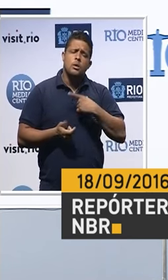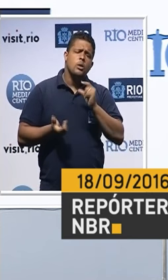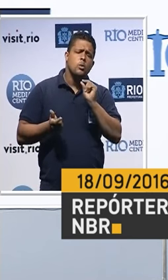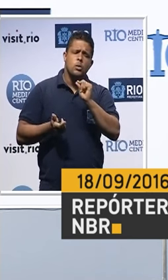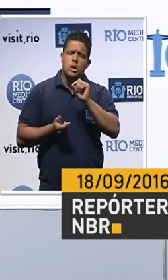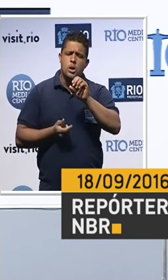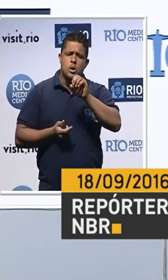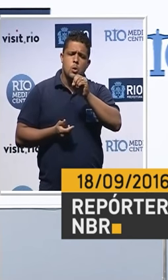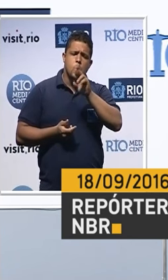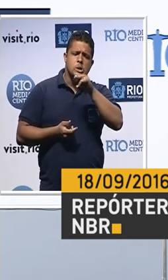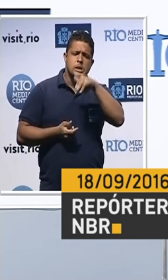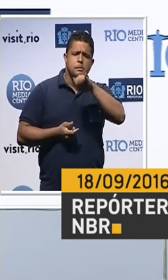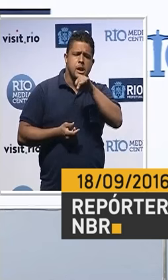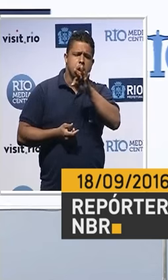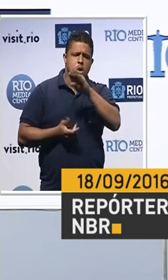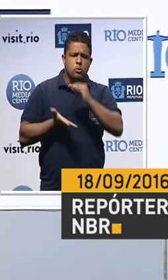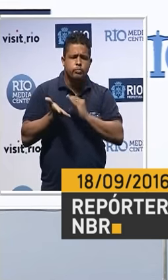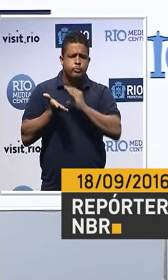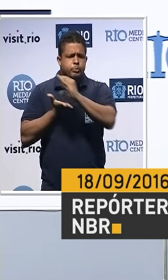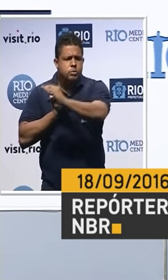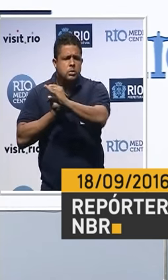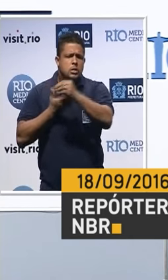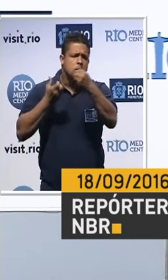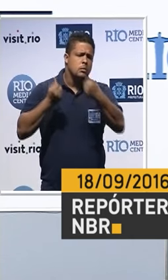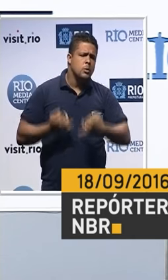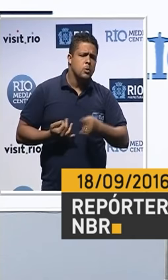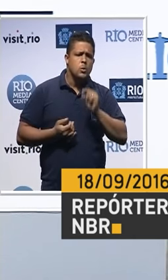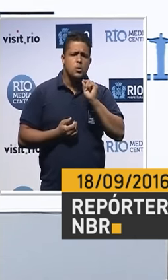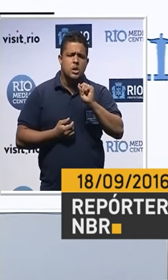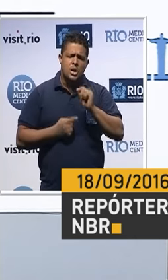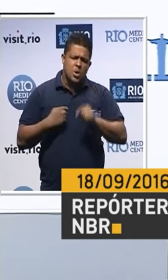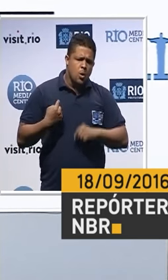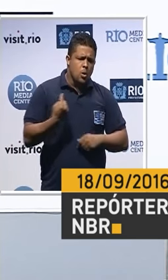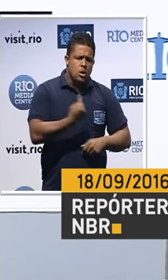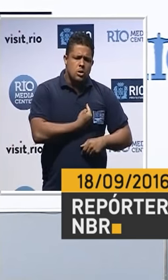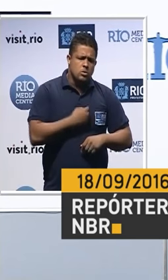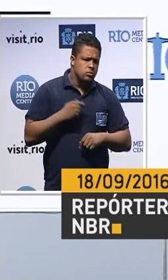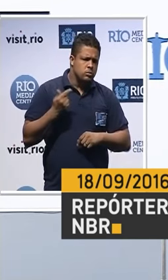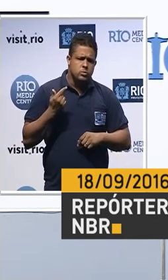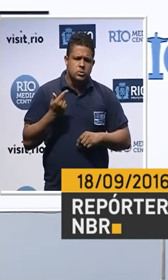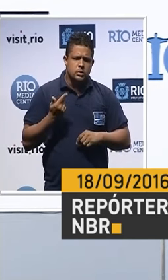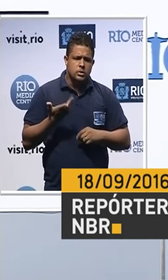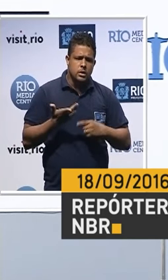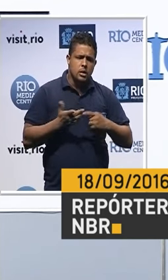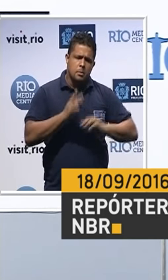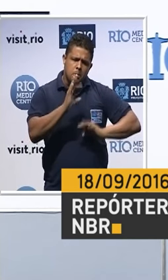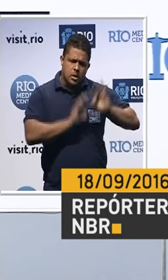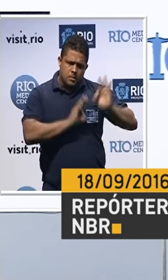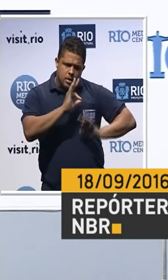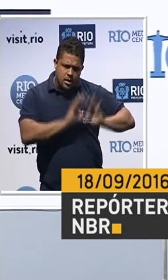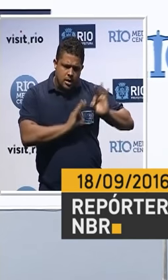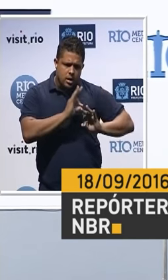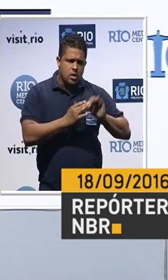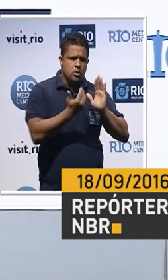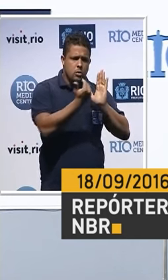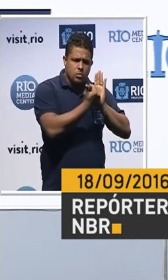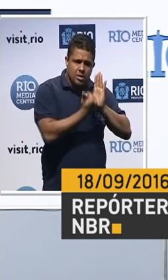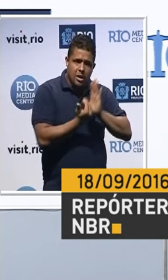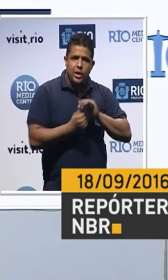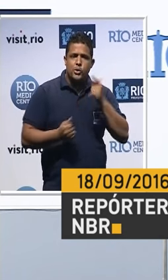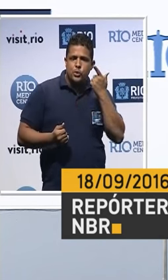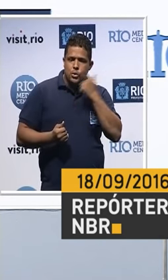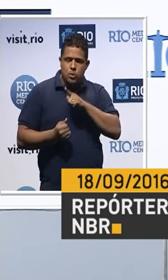orçamento, é importante notar que nós não teremos que construir novamente um parque